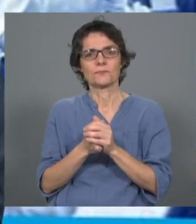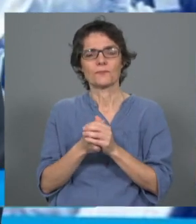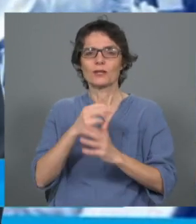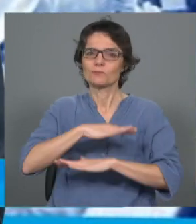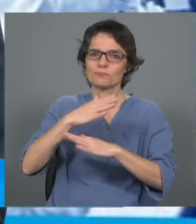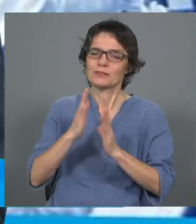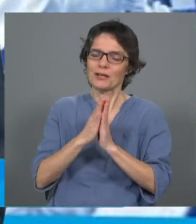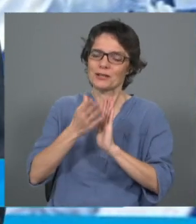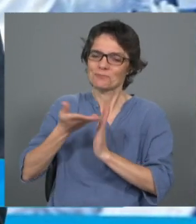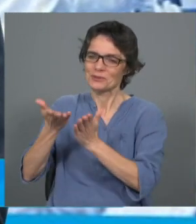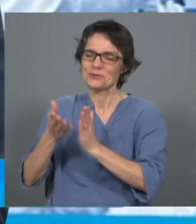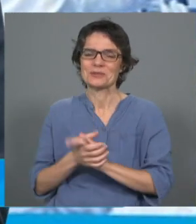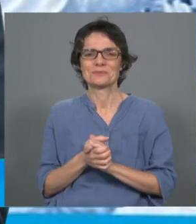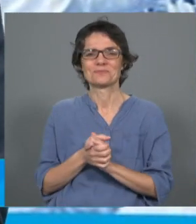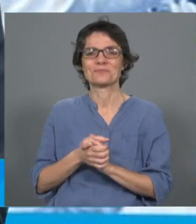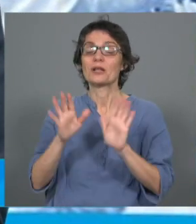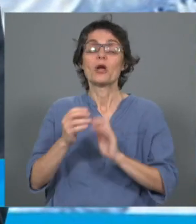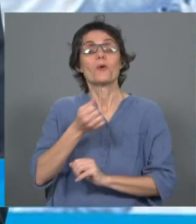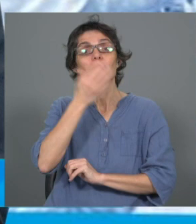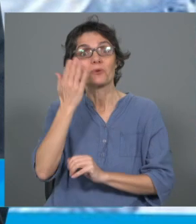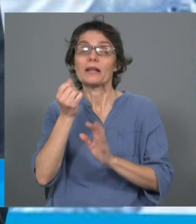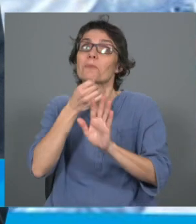Antes de mais, bom dia, boa tarde a todos.